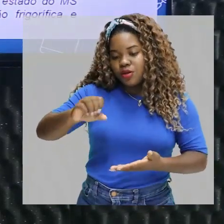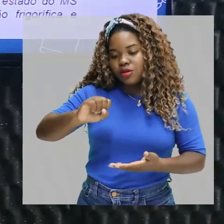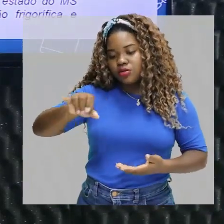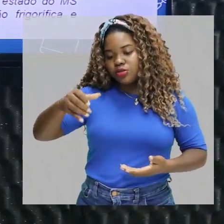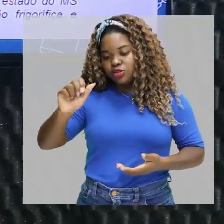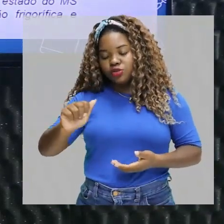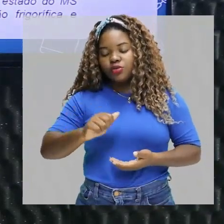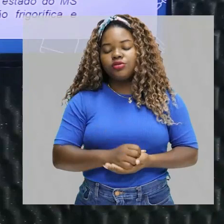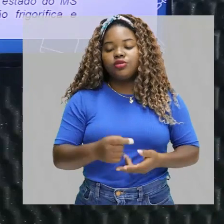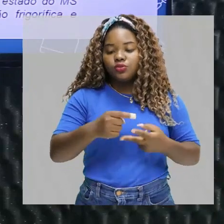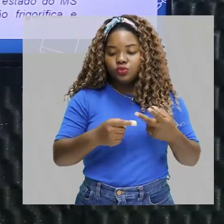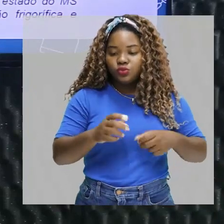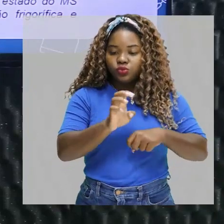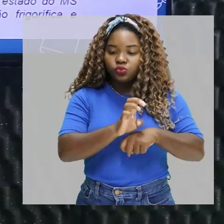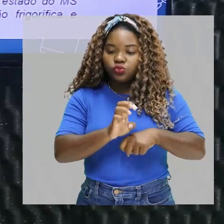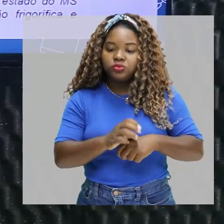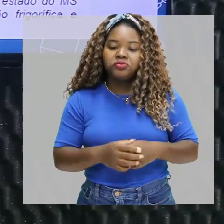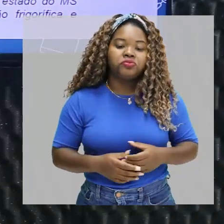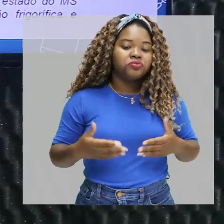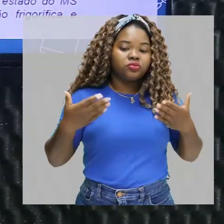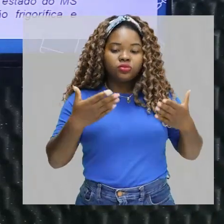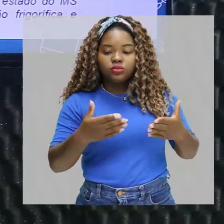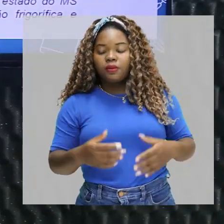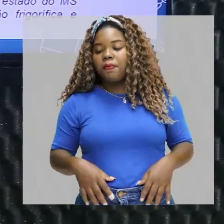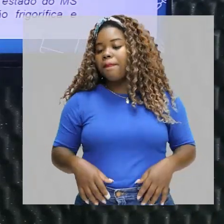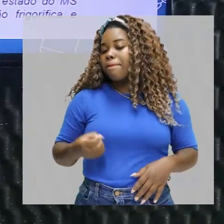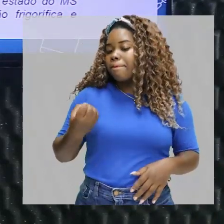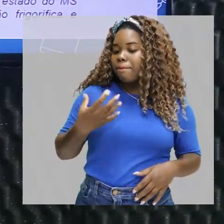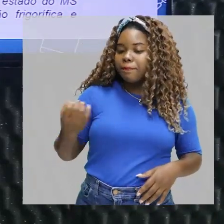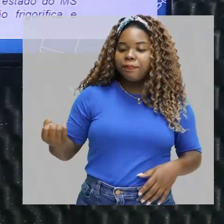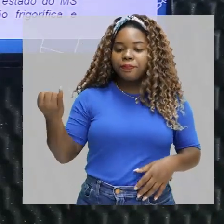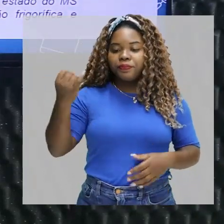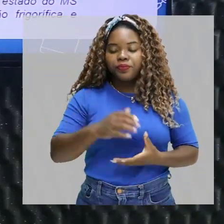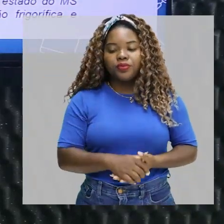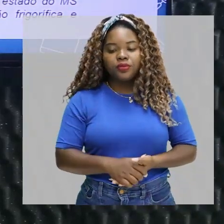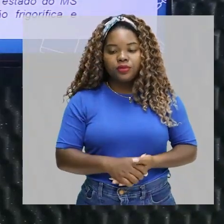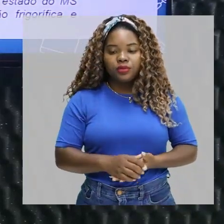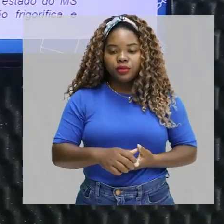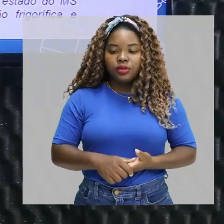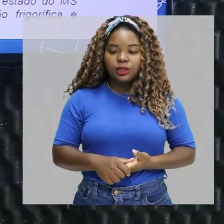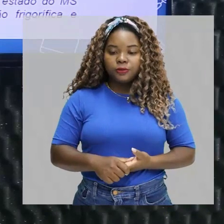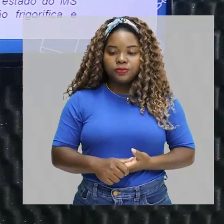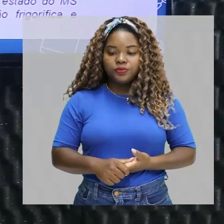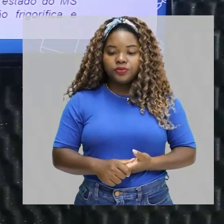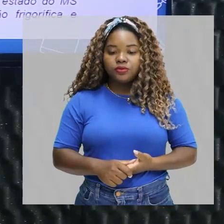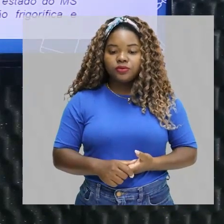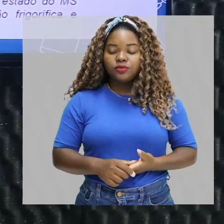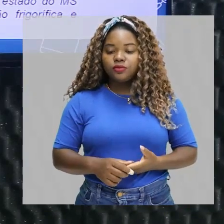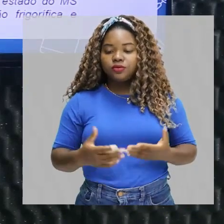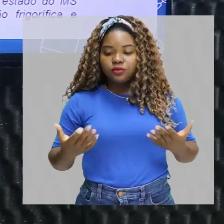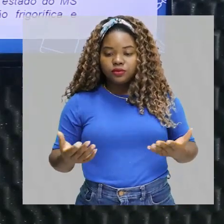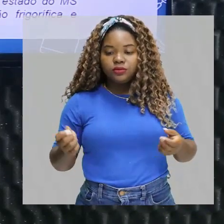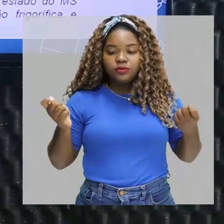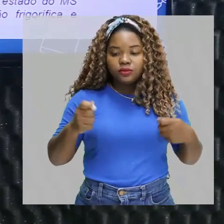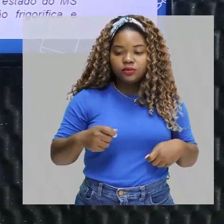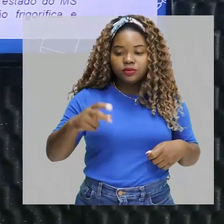Tá certo galera dois estados aí que vão também ter um destaque muito importante eu não posso deixar também para fechar essa aula com chave